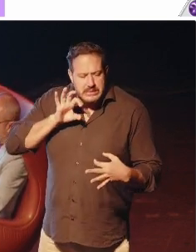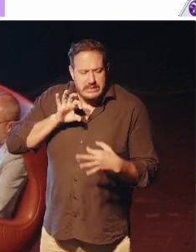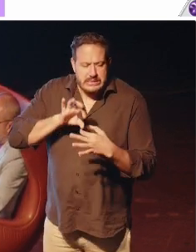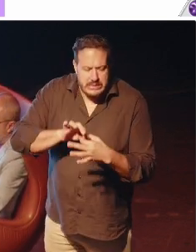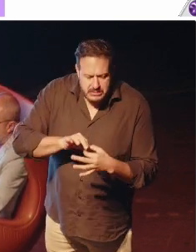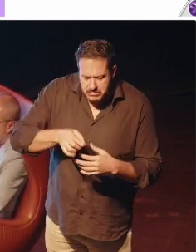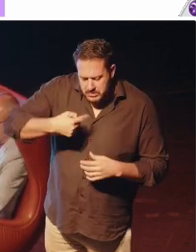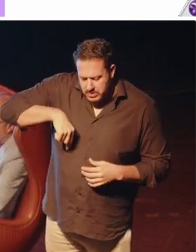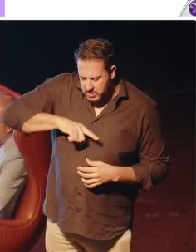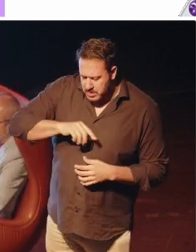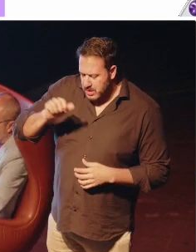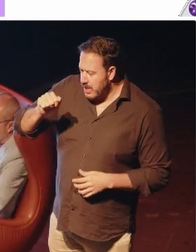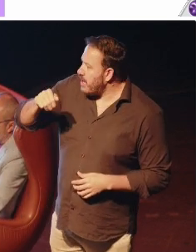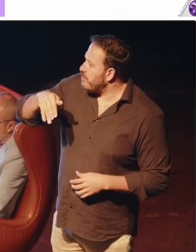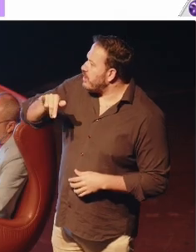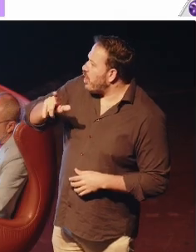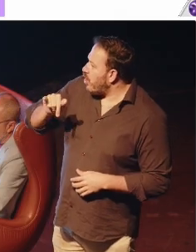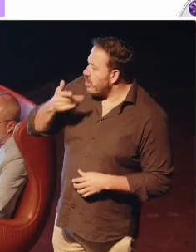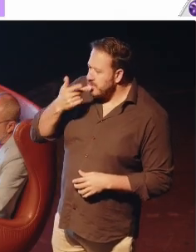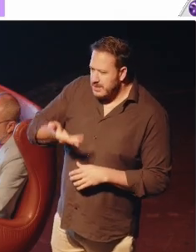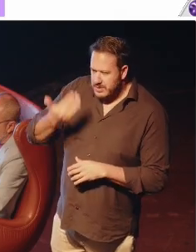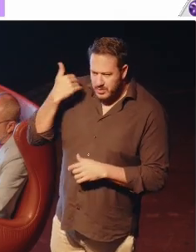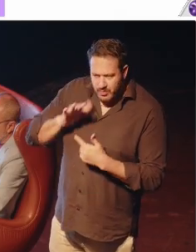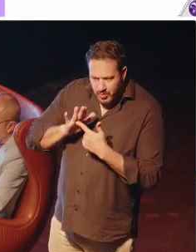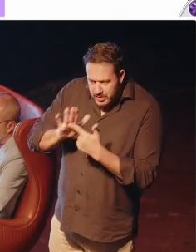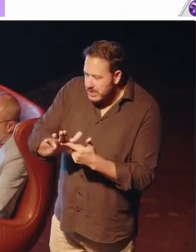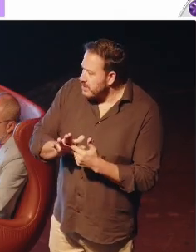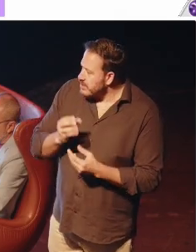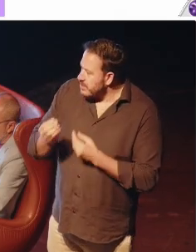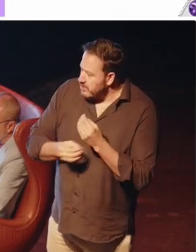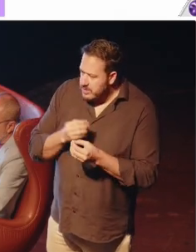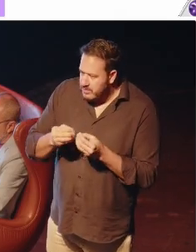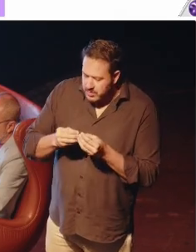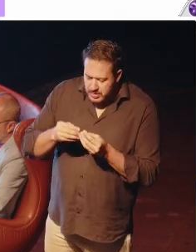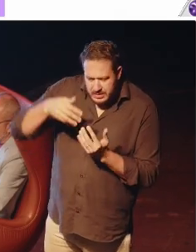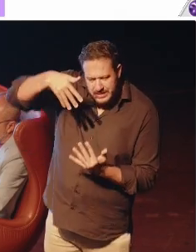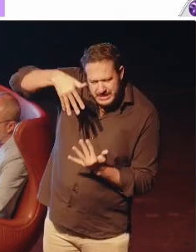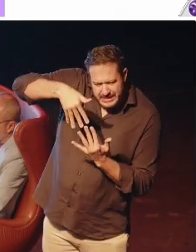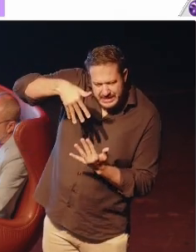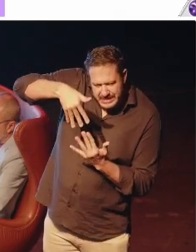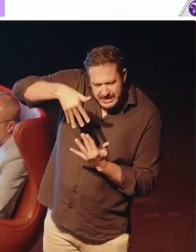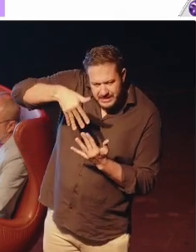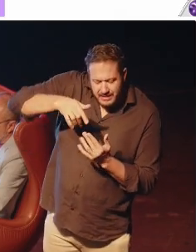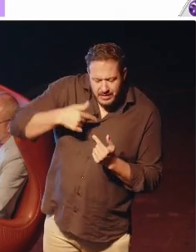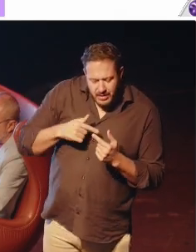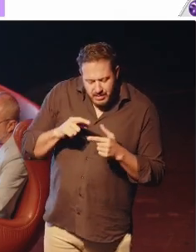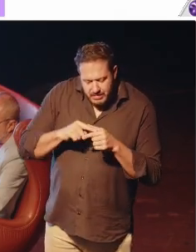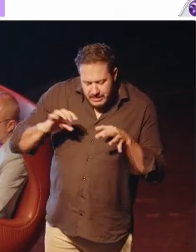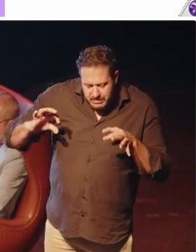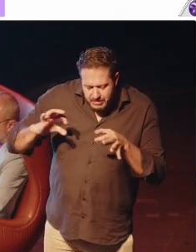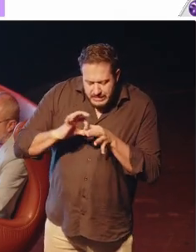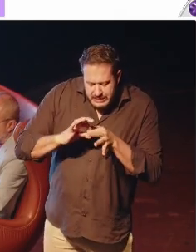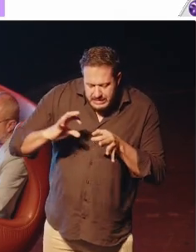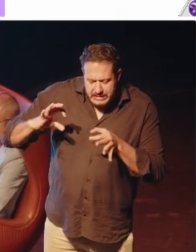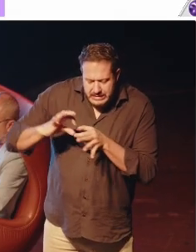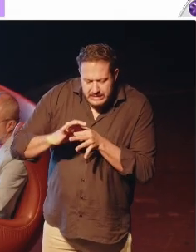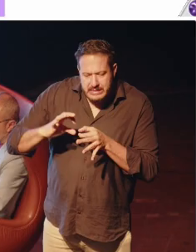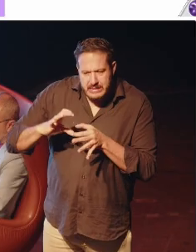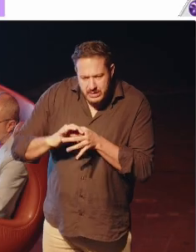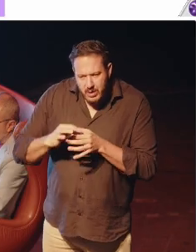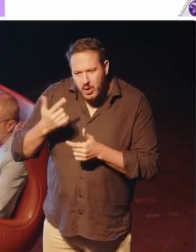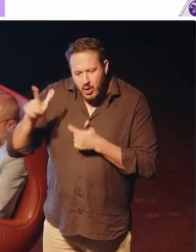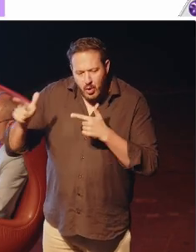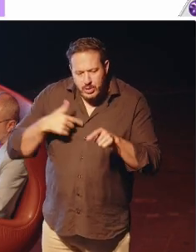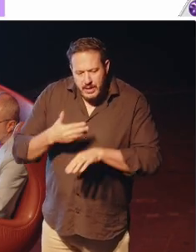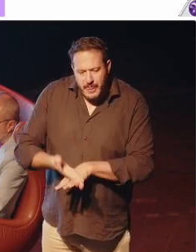do amiloide lá que eu mostrei, né, que forma aquele ninhozinho. Elas se ligam ali, outras